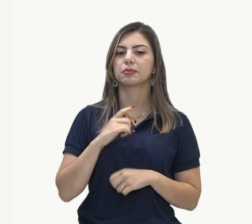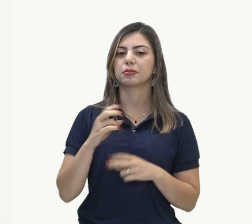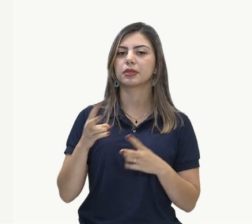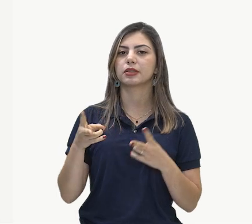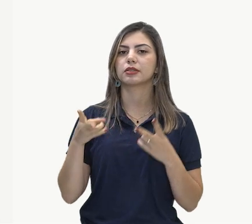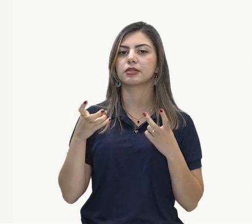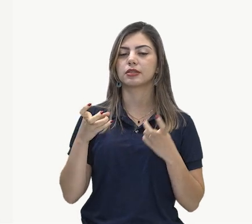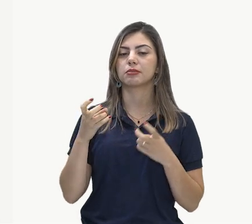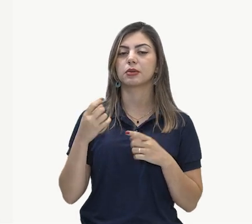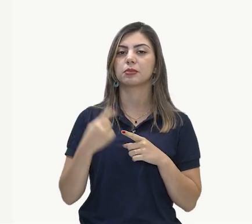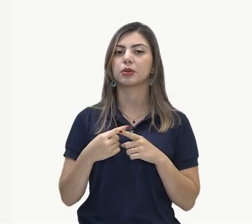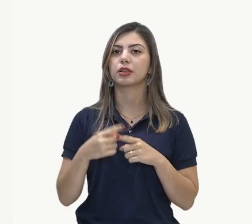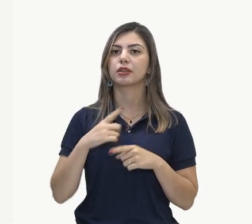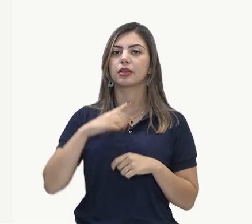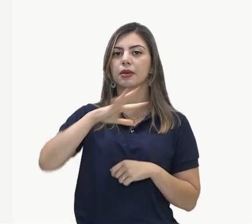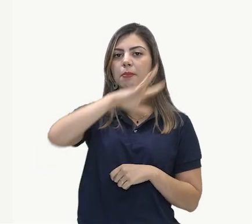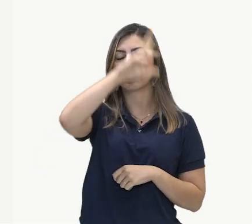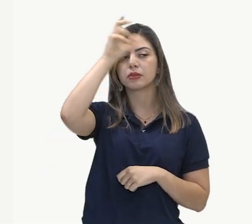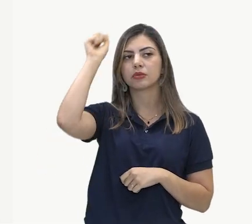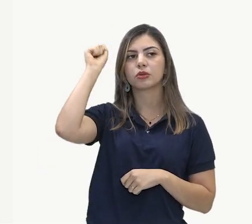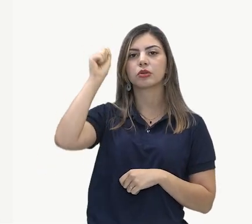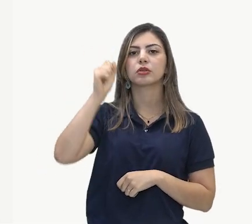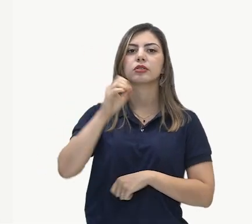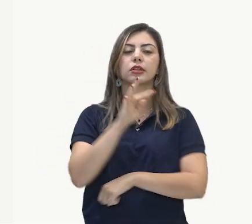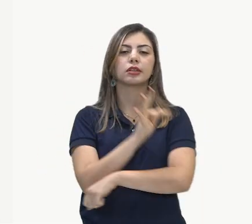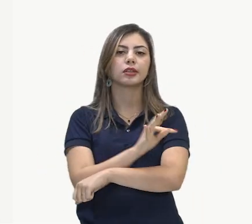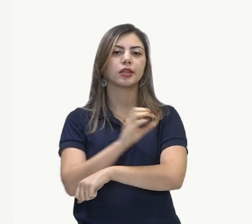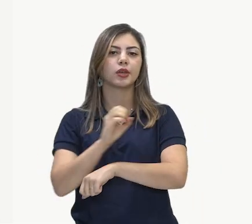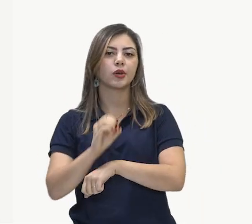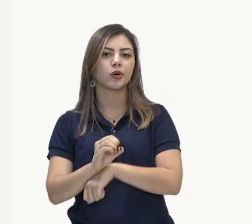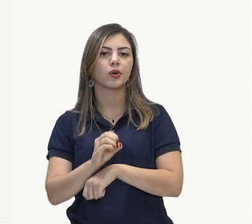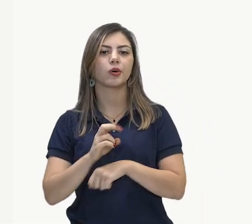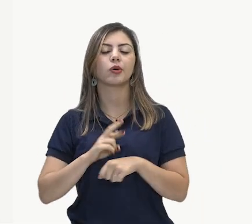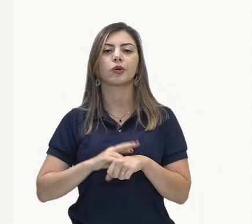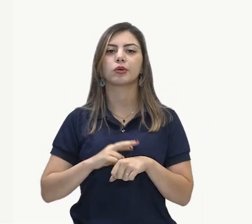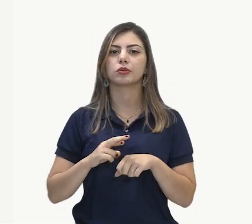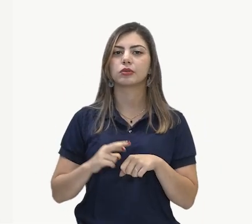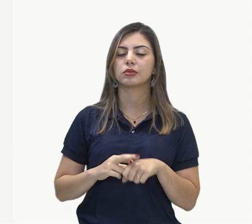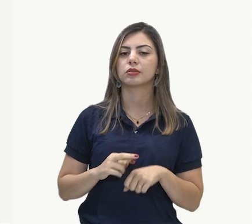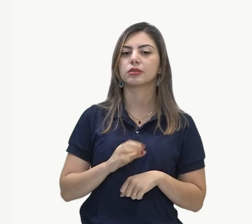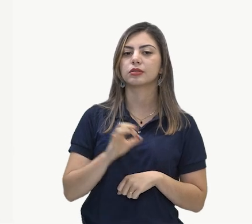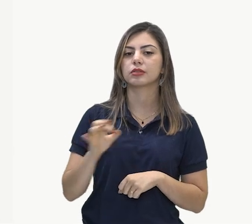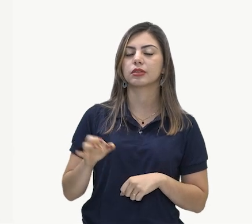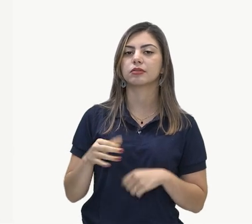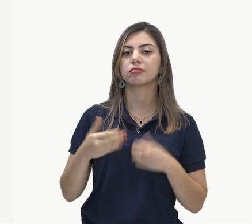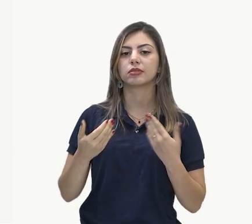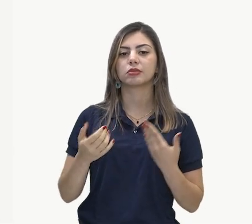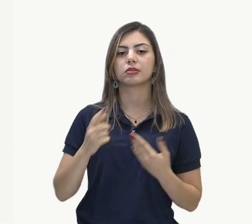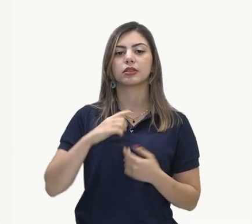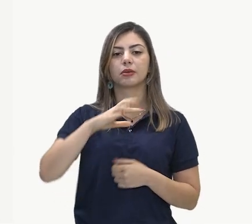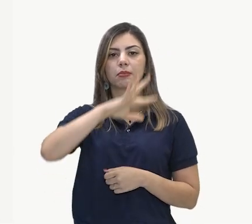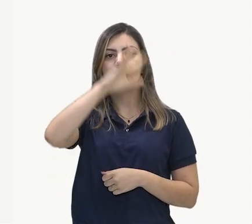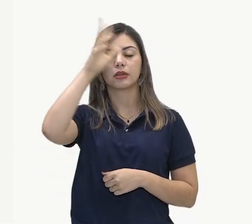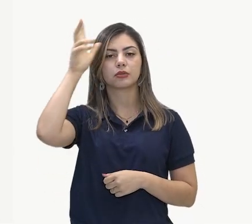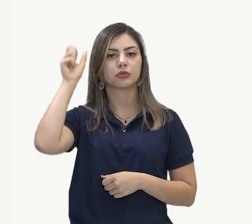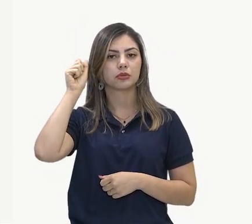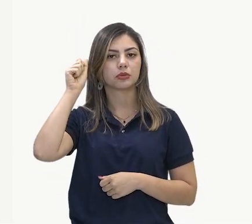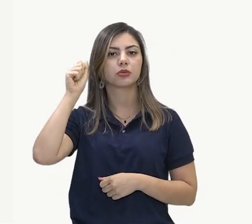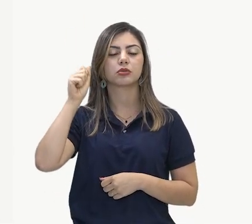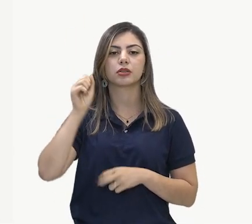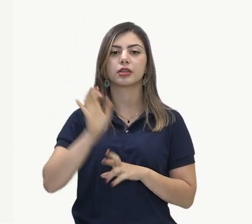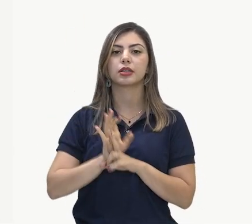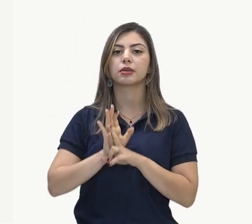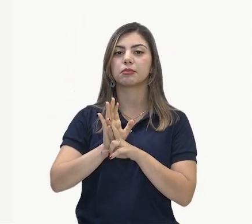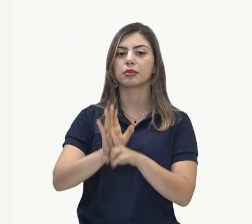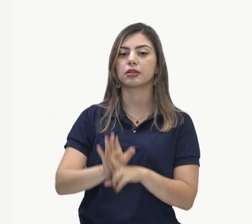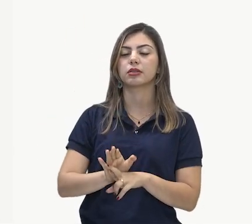estamos falando de Mato Grosso, Tocantins, Rondônia, então temos aí o Mato Grosso representando no caso o estado